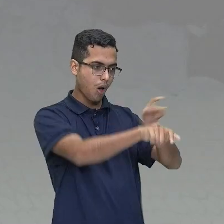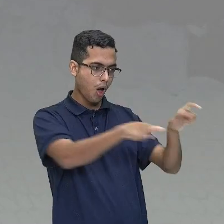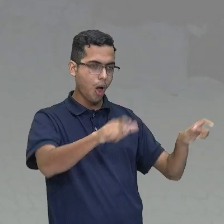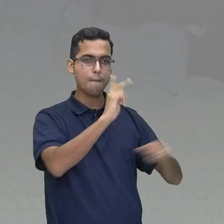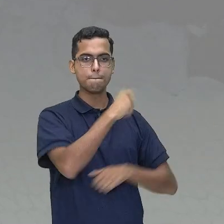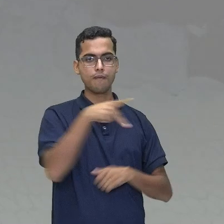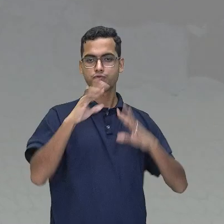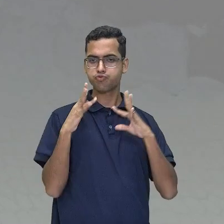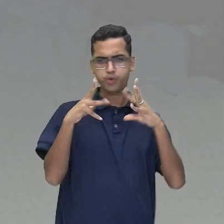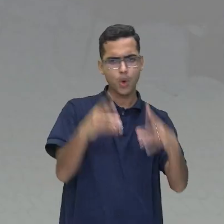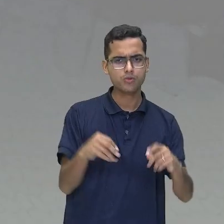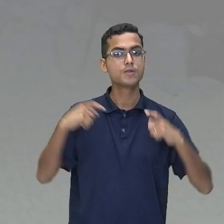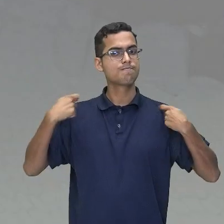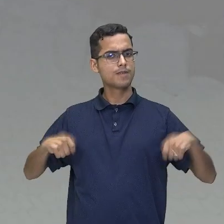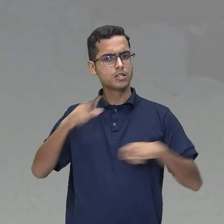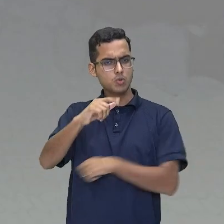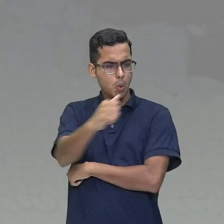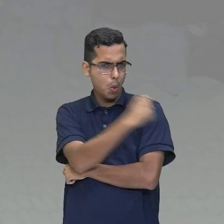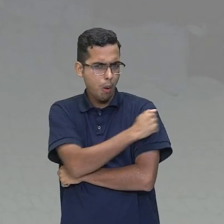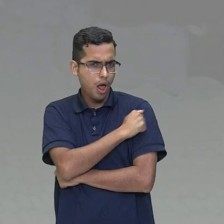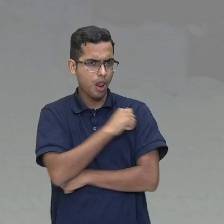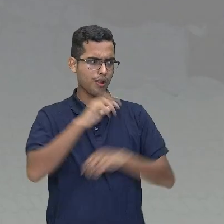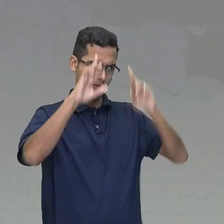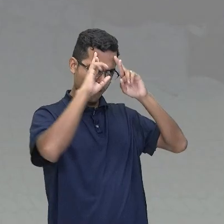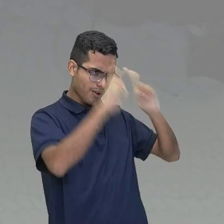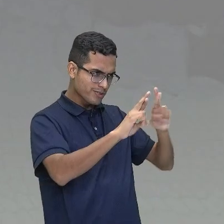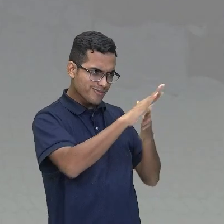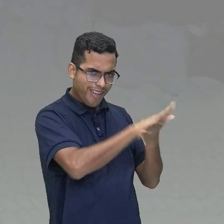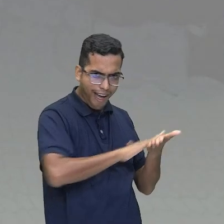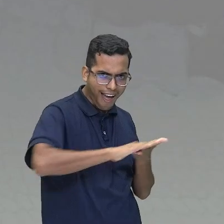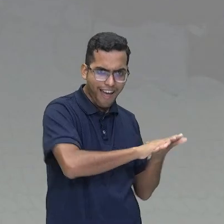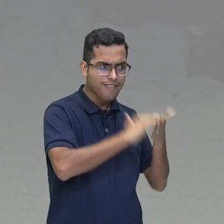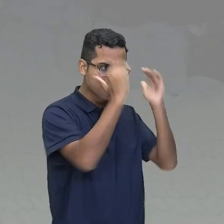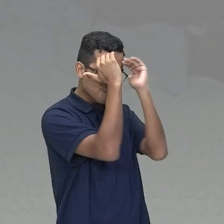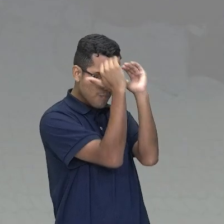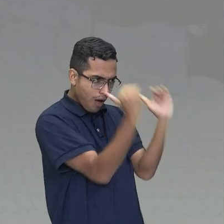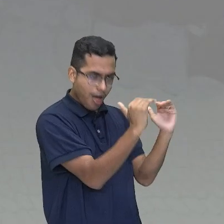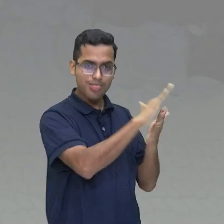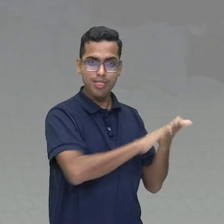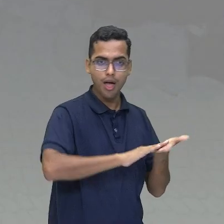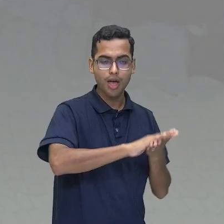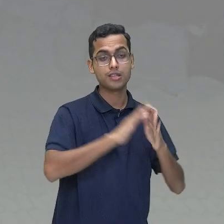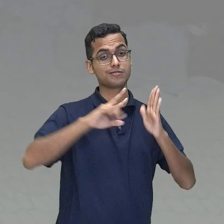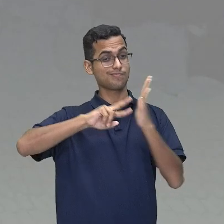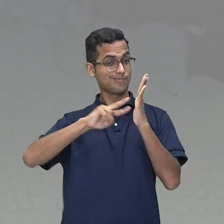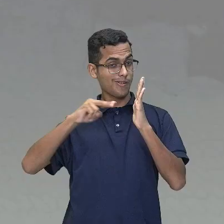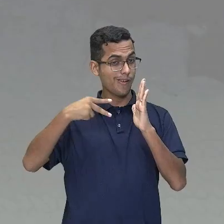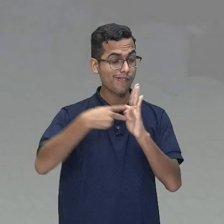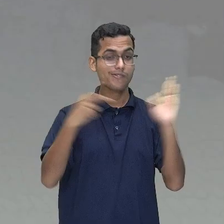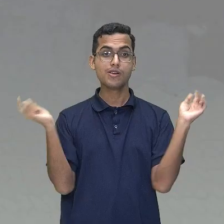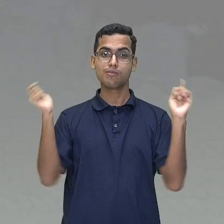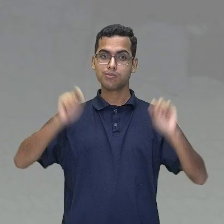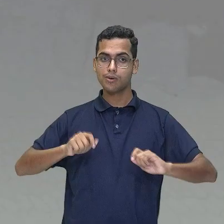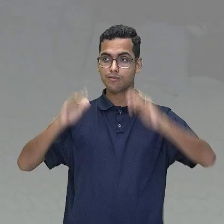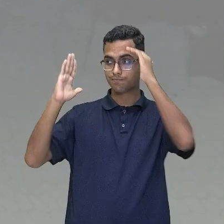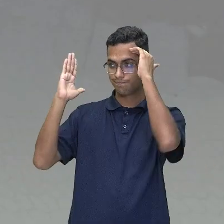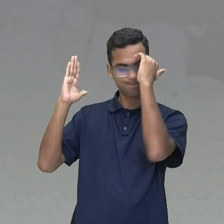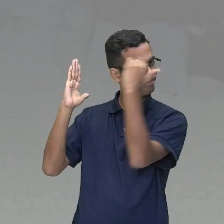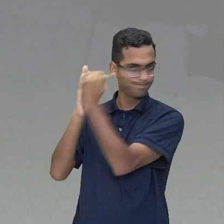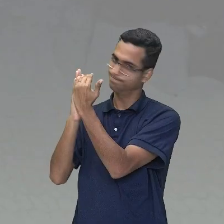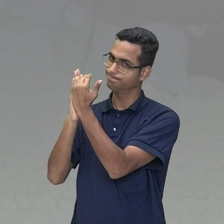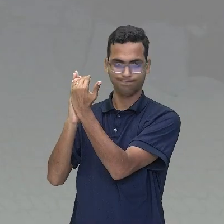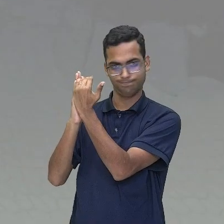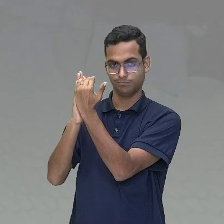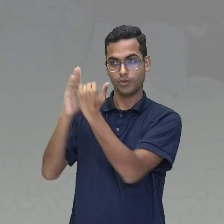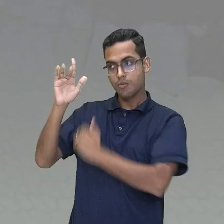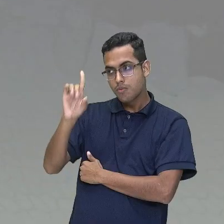na sala de aula. Quando o aluno desobedece o professor, ele pode estar desobedecendo um desses mandamentos. Cuidado, viu? E